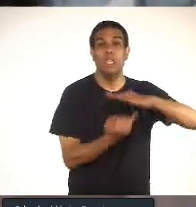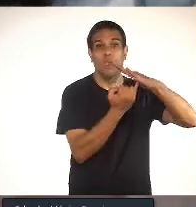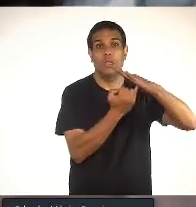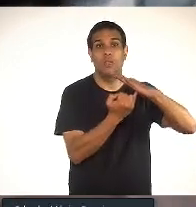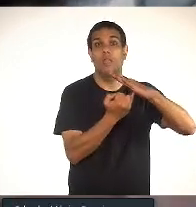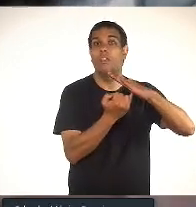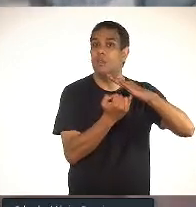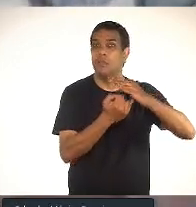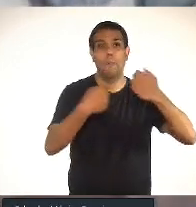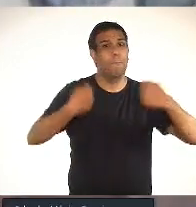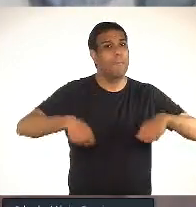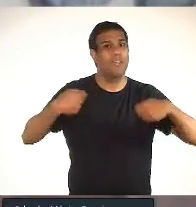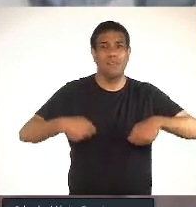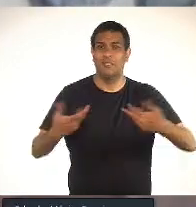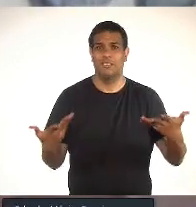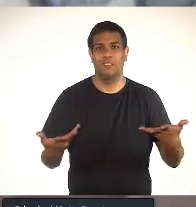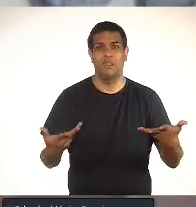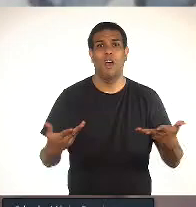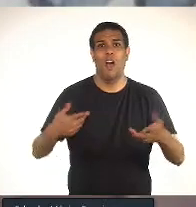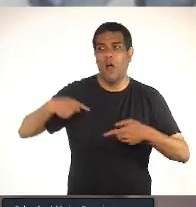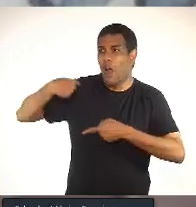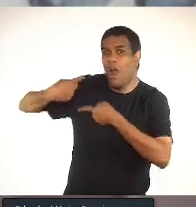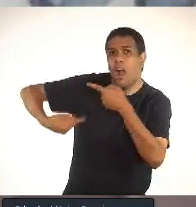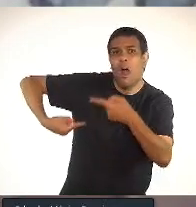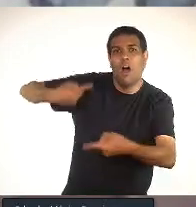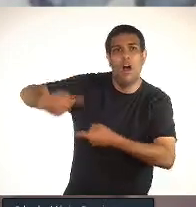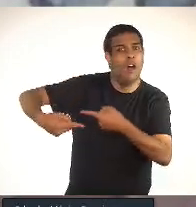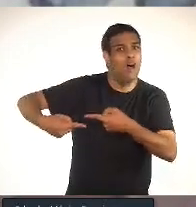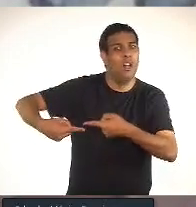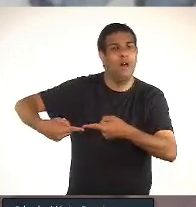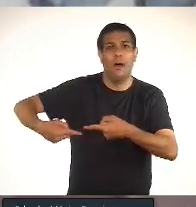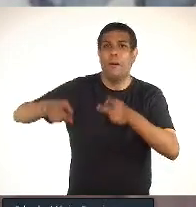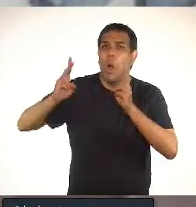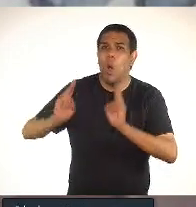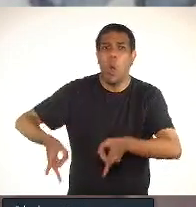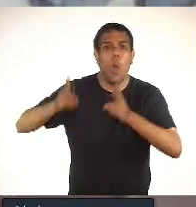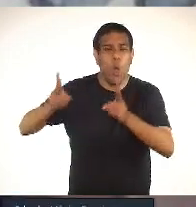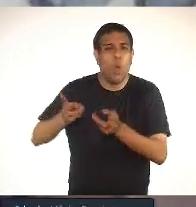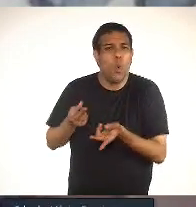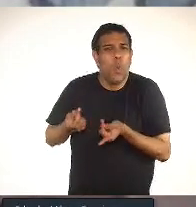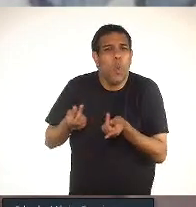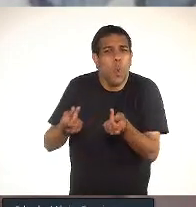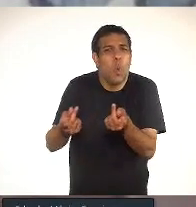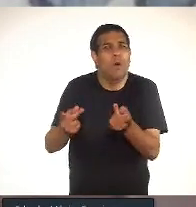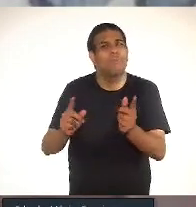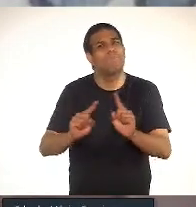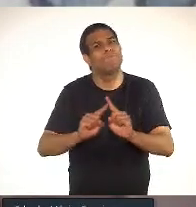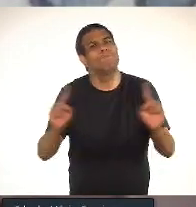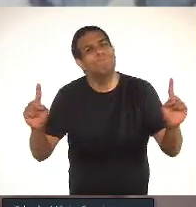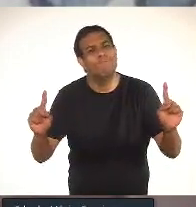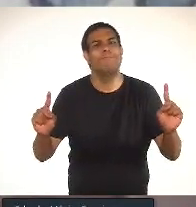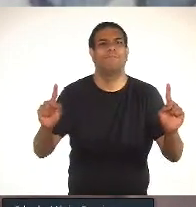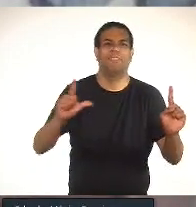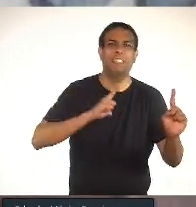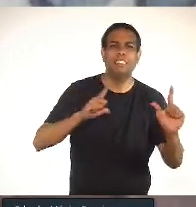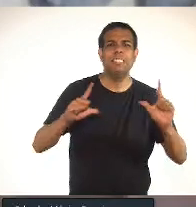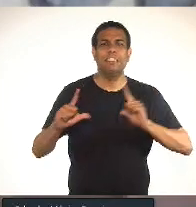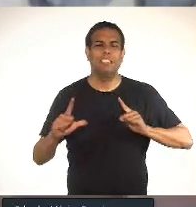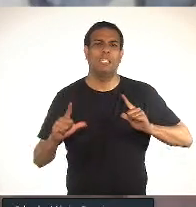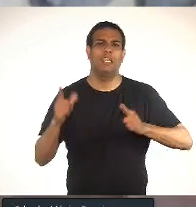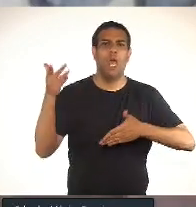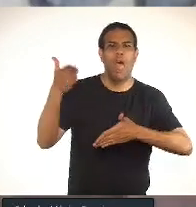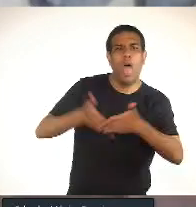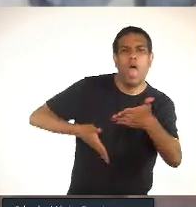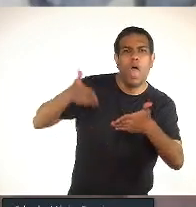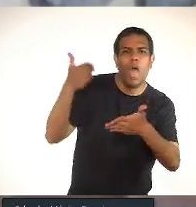é irreversível. É um processo que é imparável. Por mais permeados de violência,